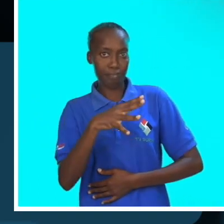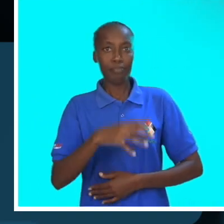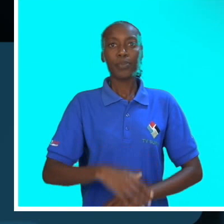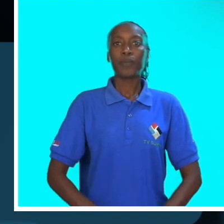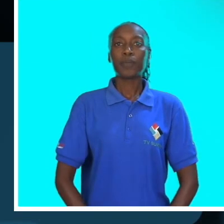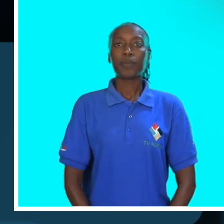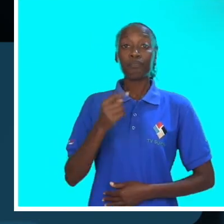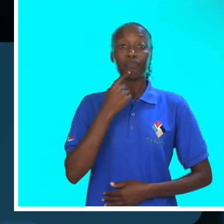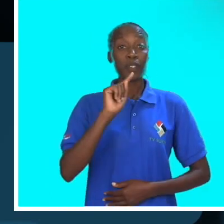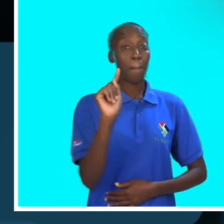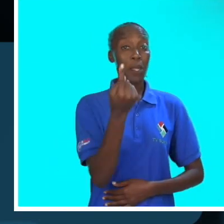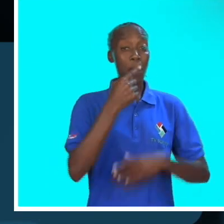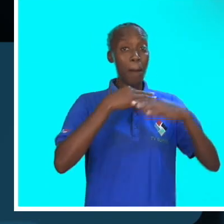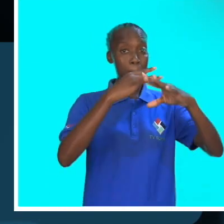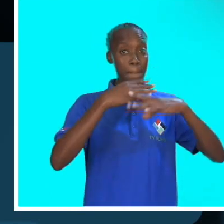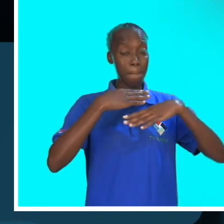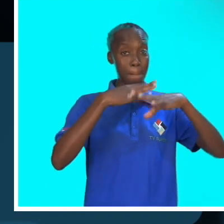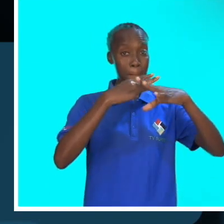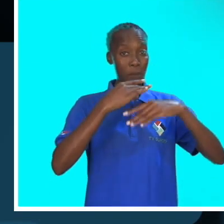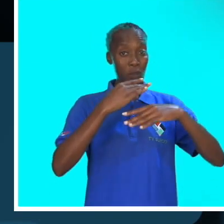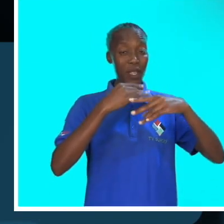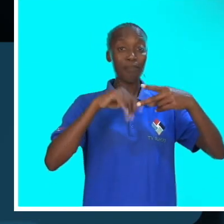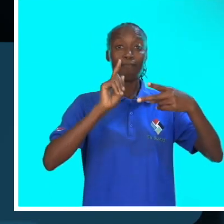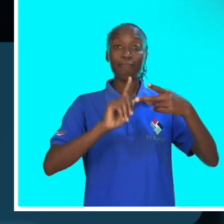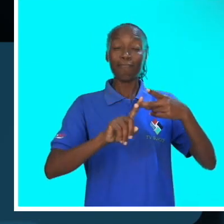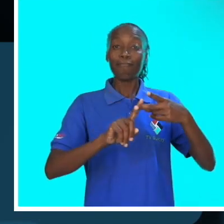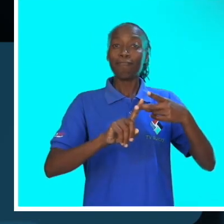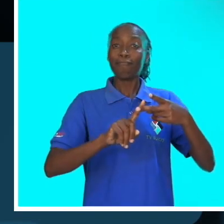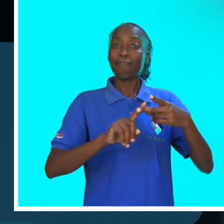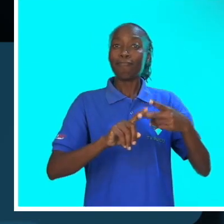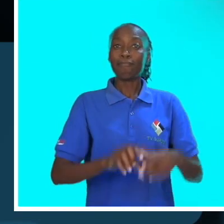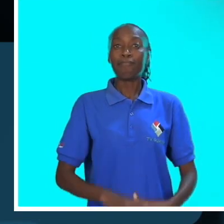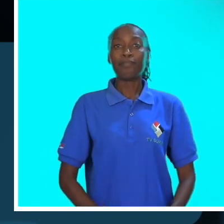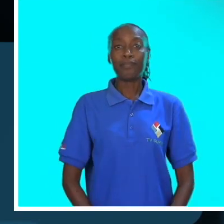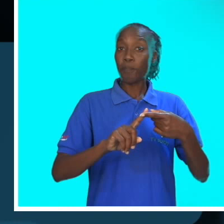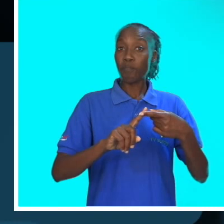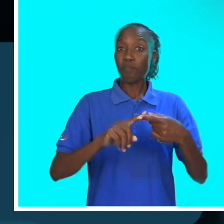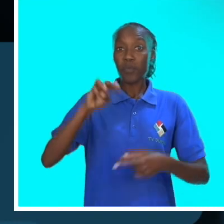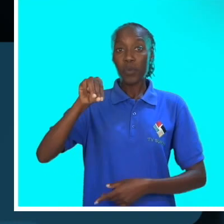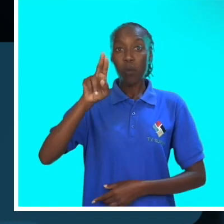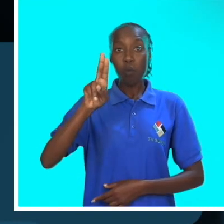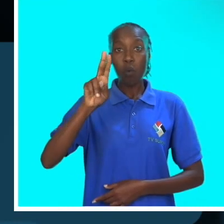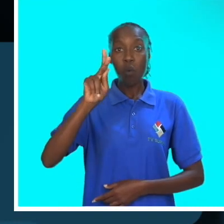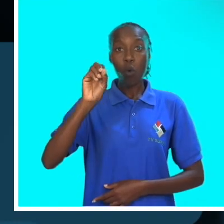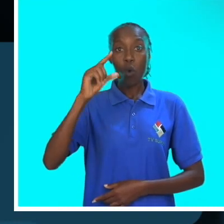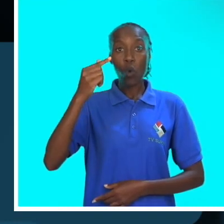Timor-Leste, etc, etc. A primeira música que gravei